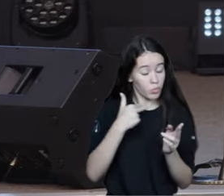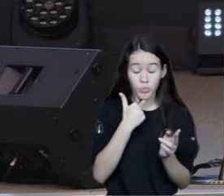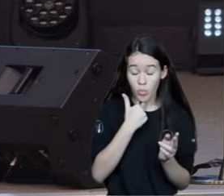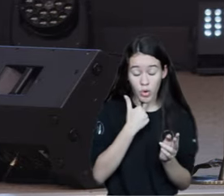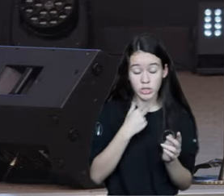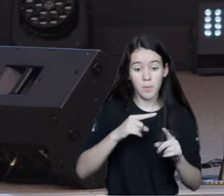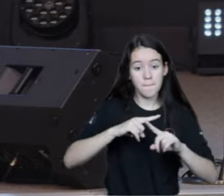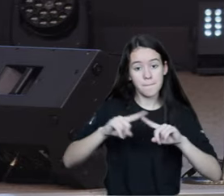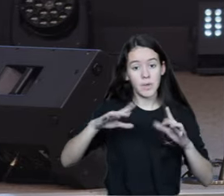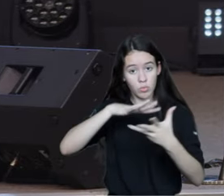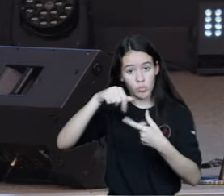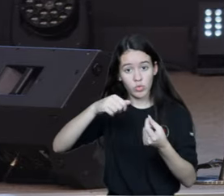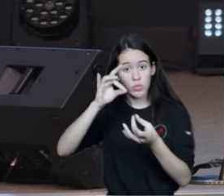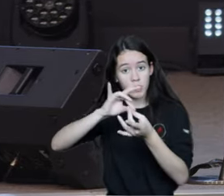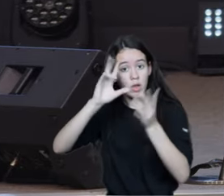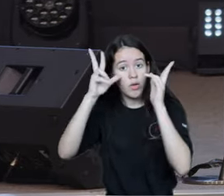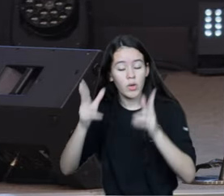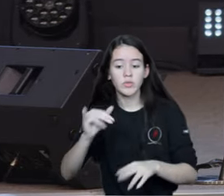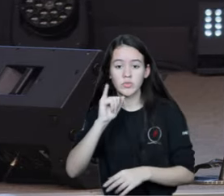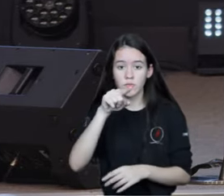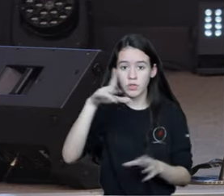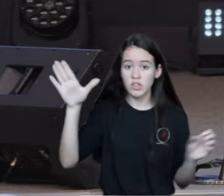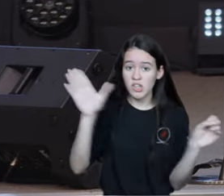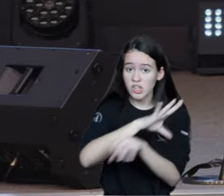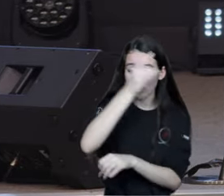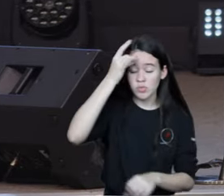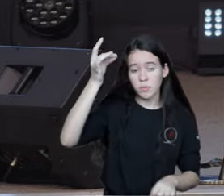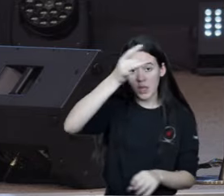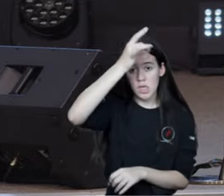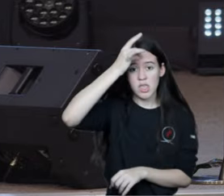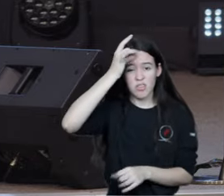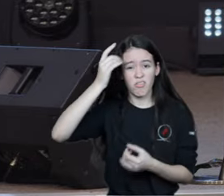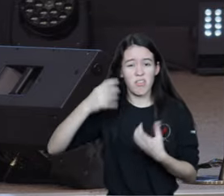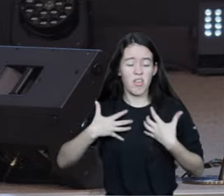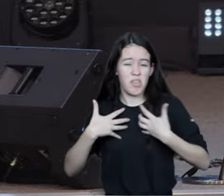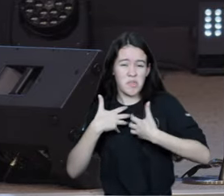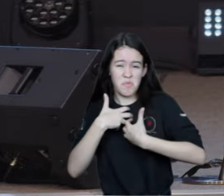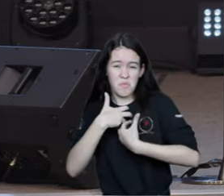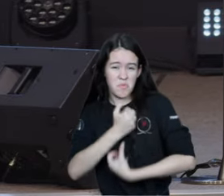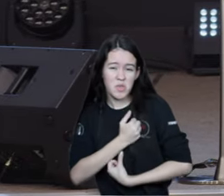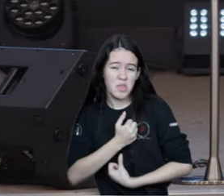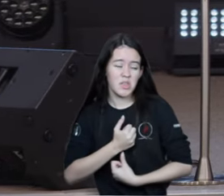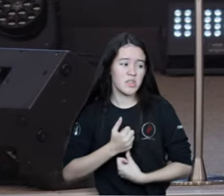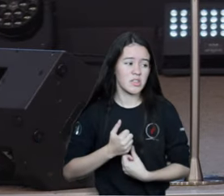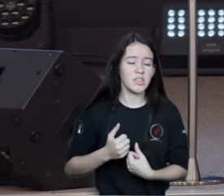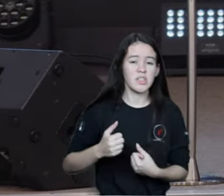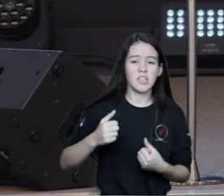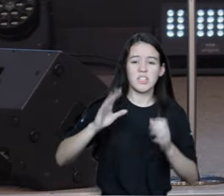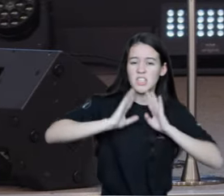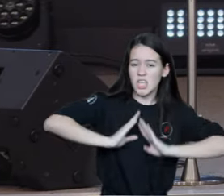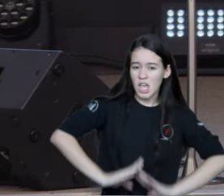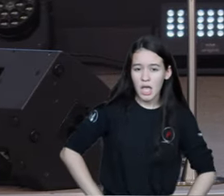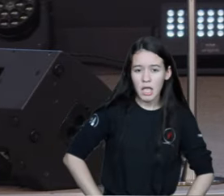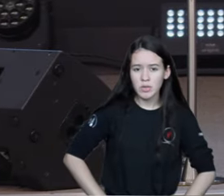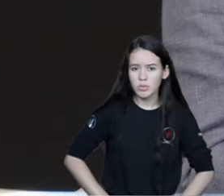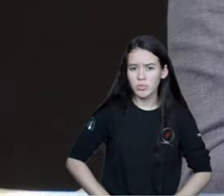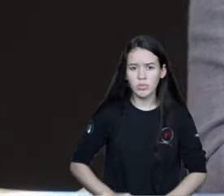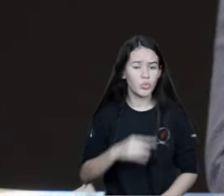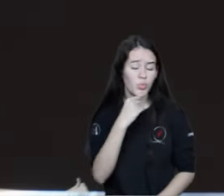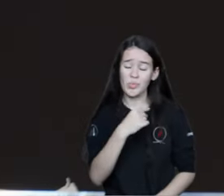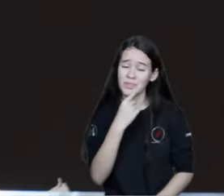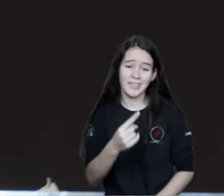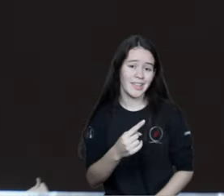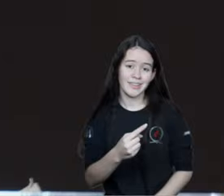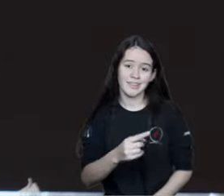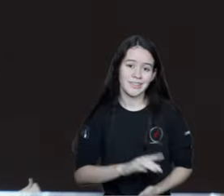se você tá cheio do espírito santo não tem lugar para amargura não tem lugar para o desânimo hã não